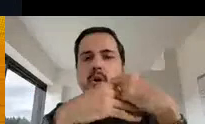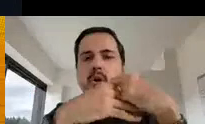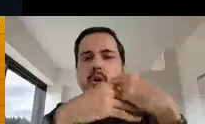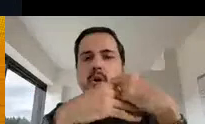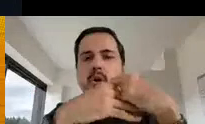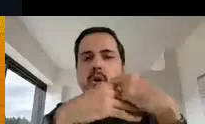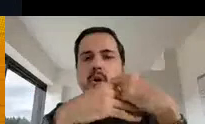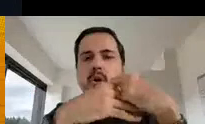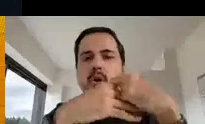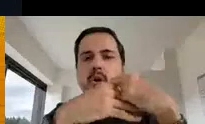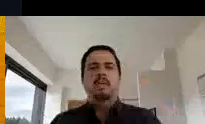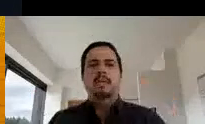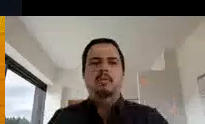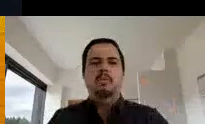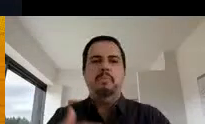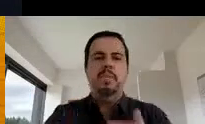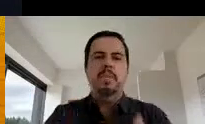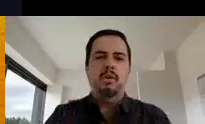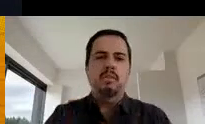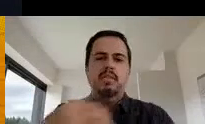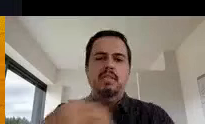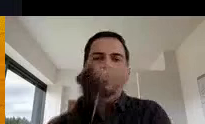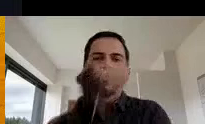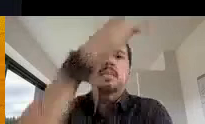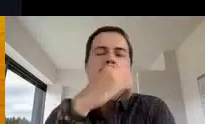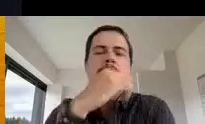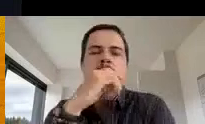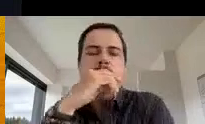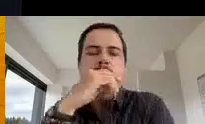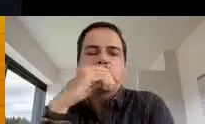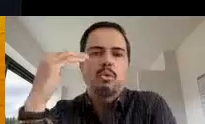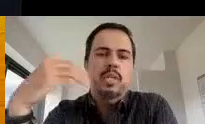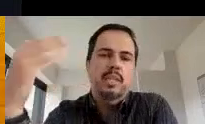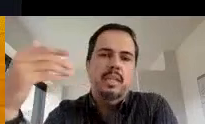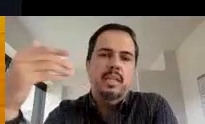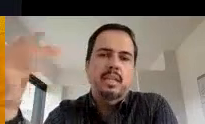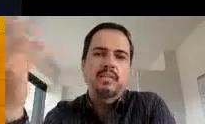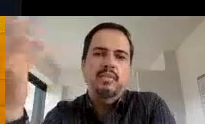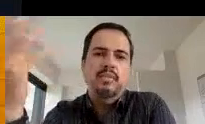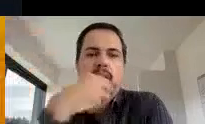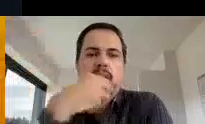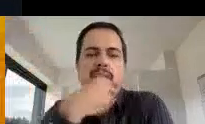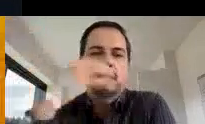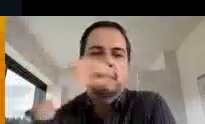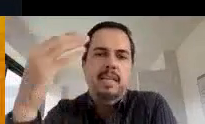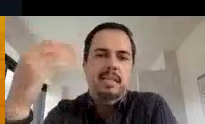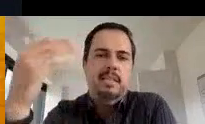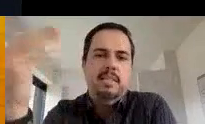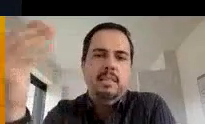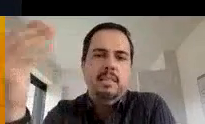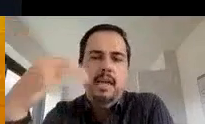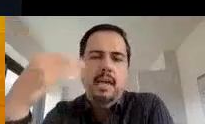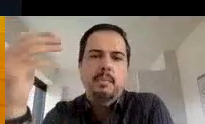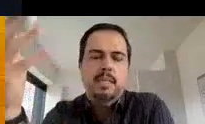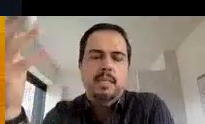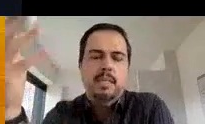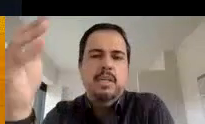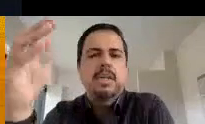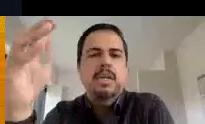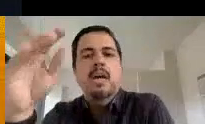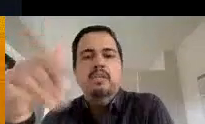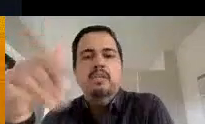A empresa é uma empresa inovadora. É uma empresa que inova em sequência ou que tenta inovar em sequência. Testa bastante,